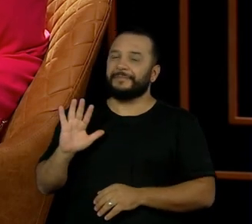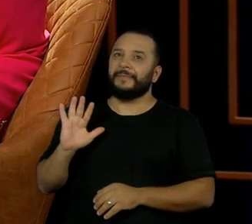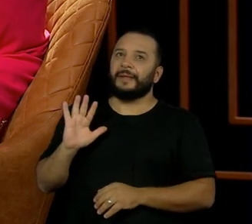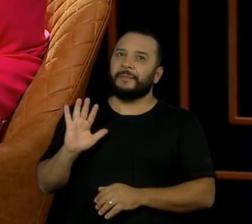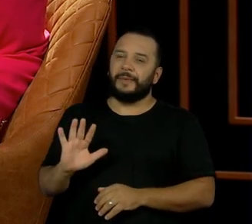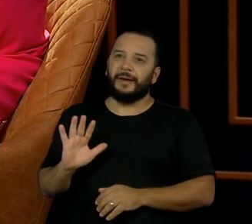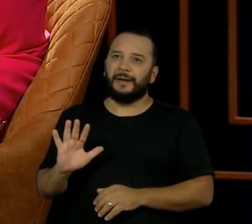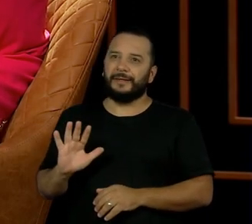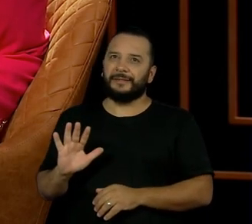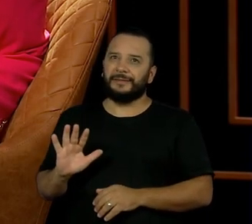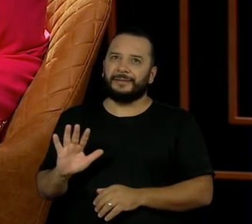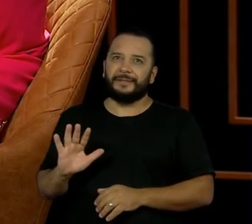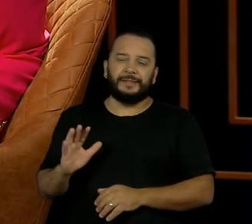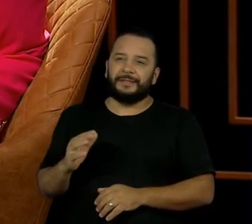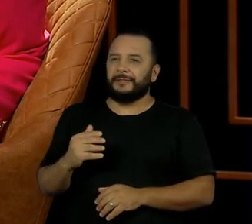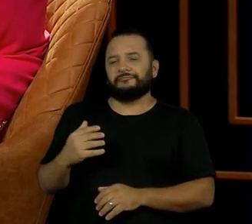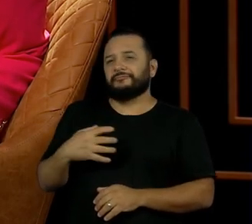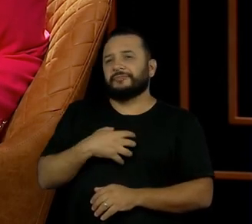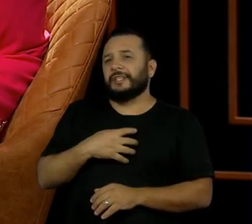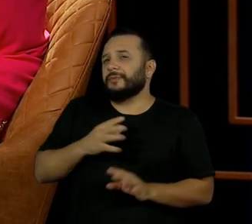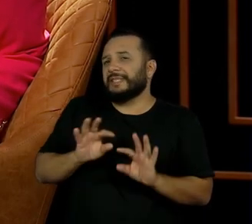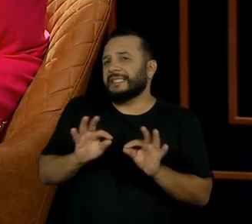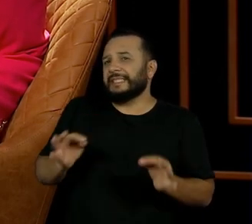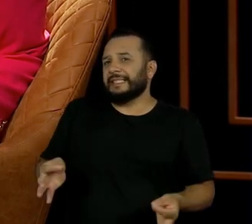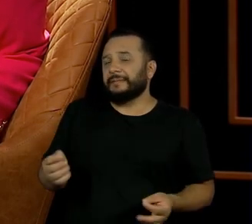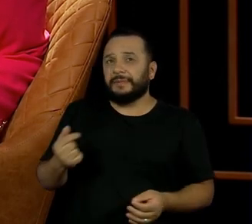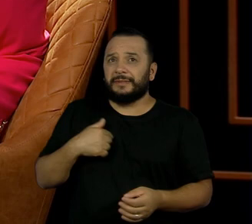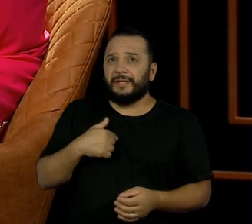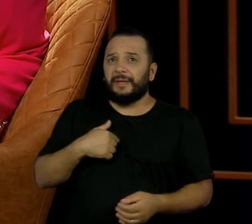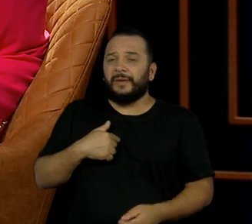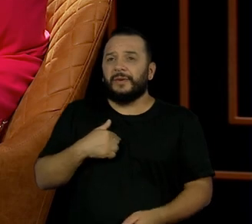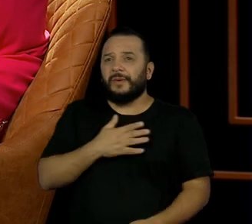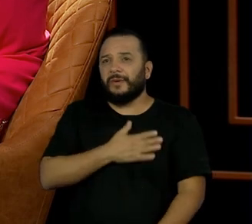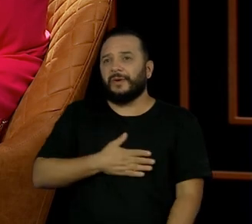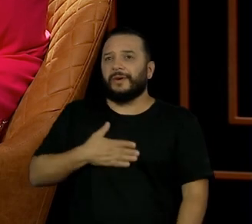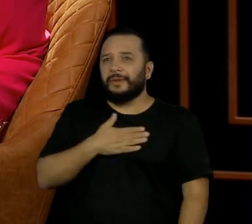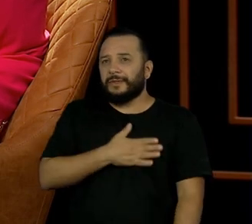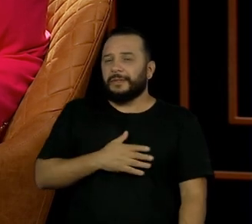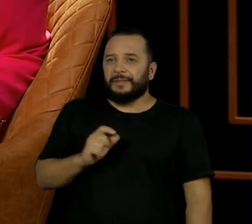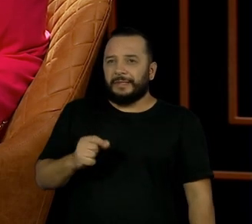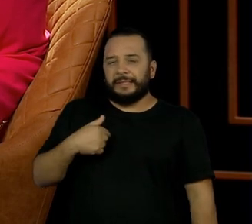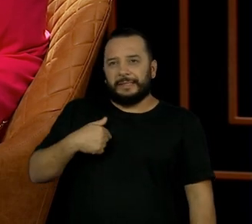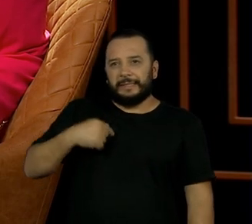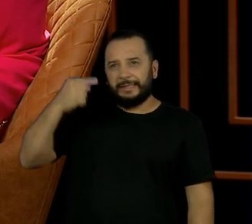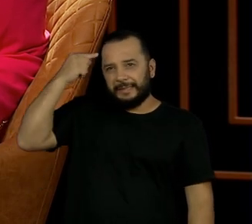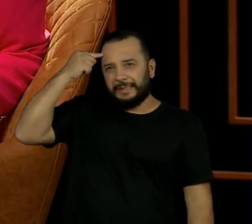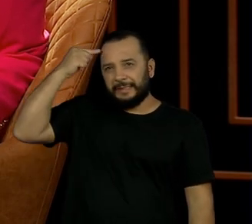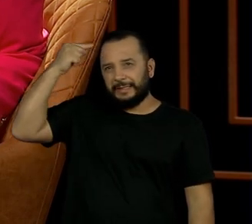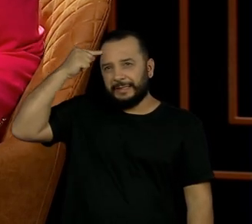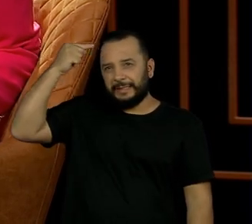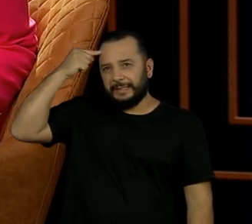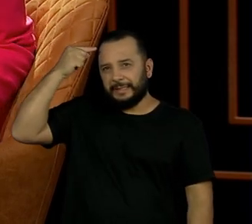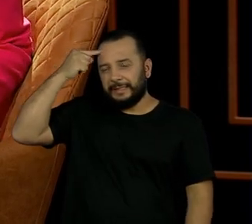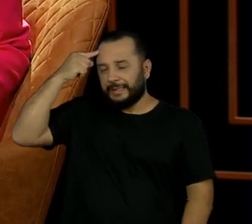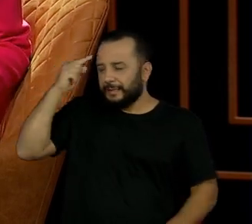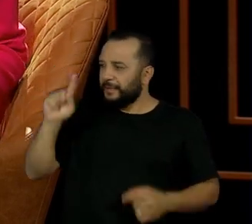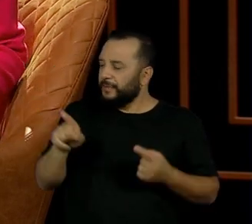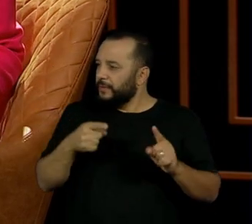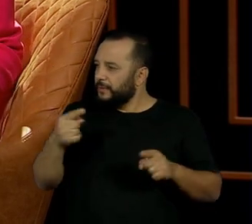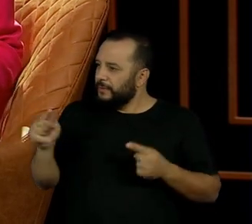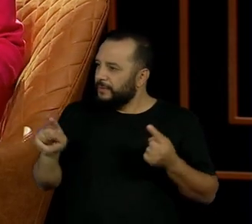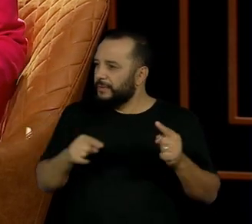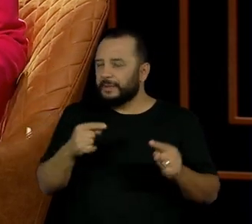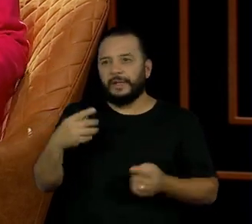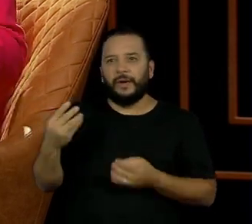tudo muito Brando assim eu fico muito pensando no repertório no